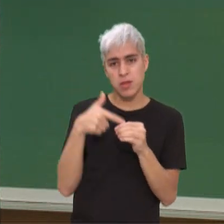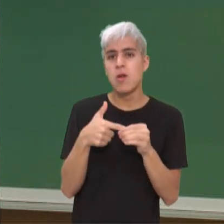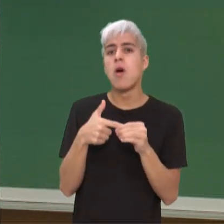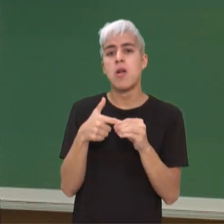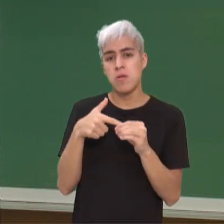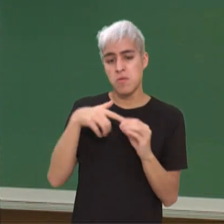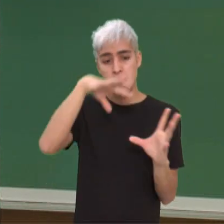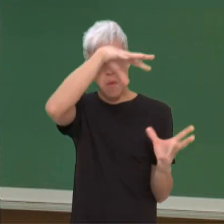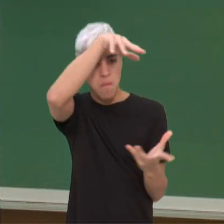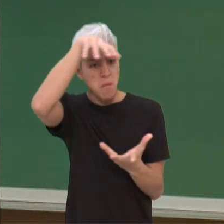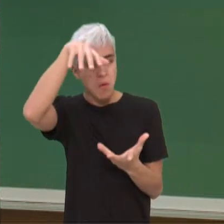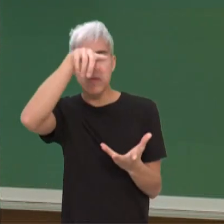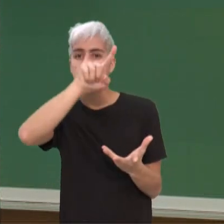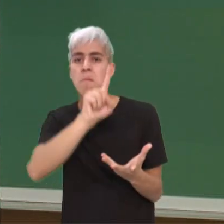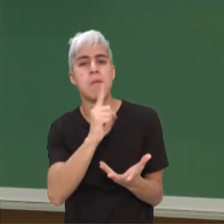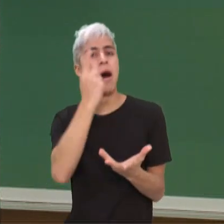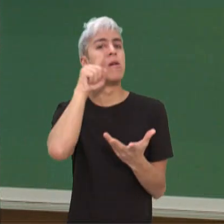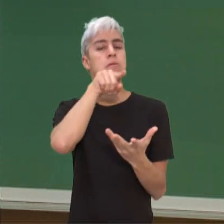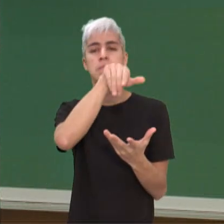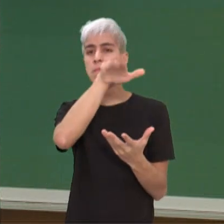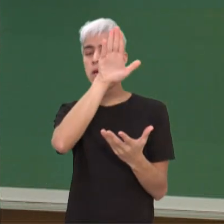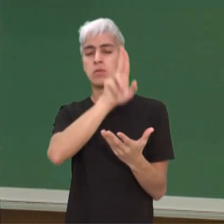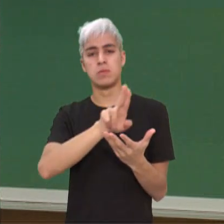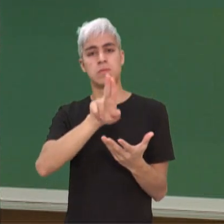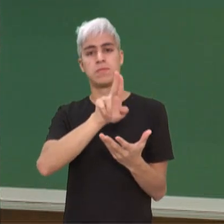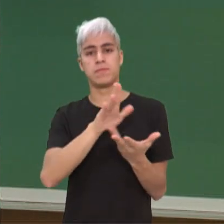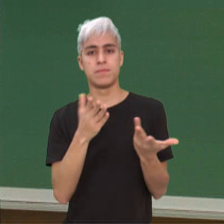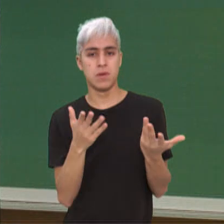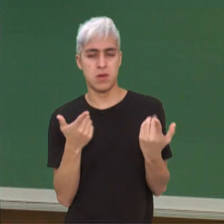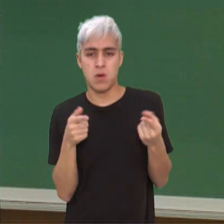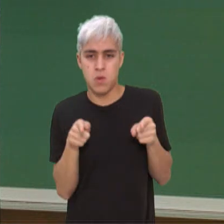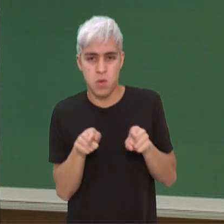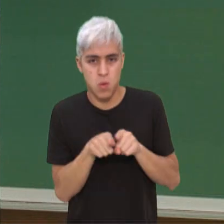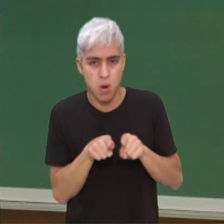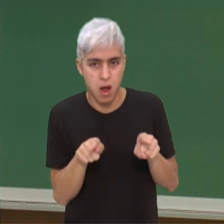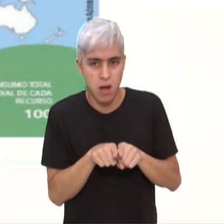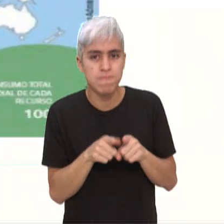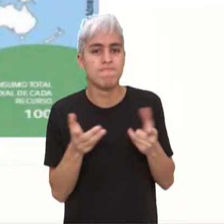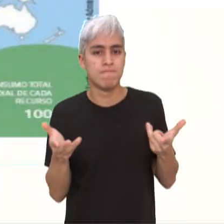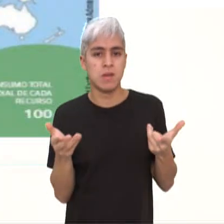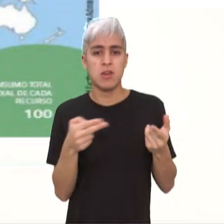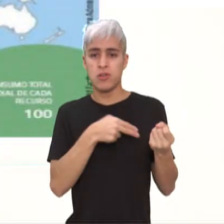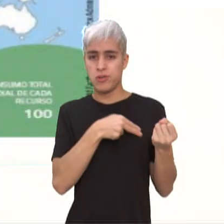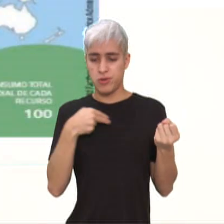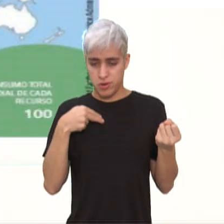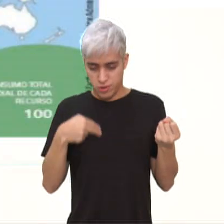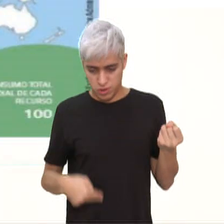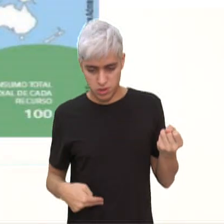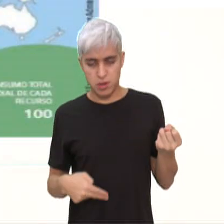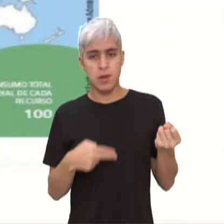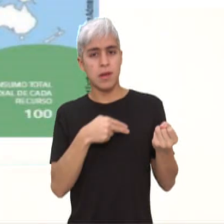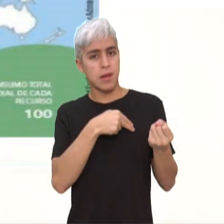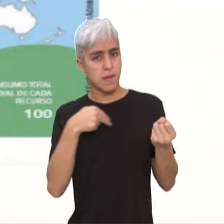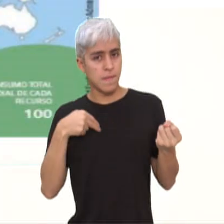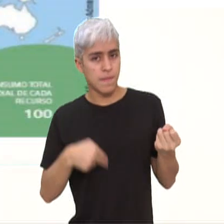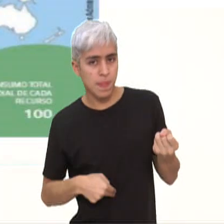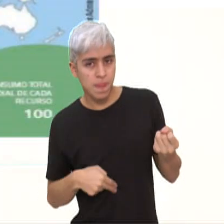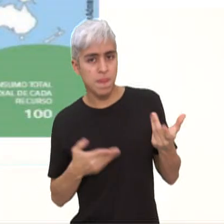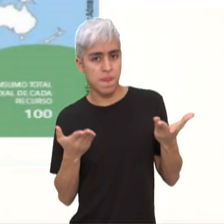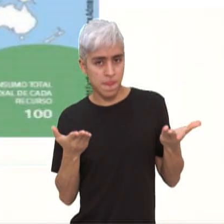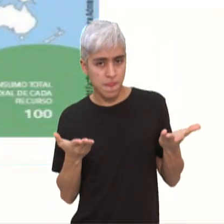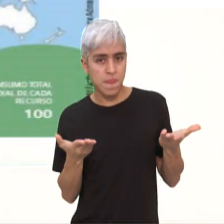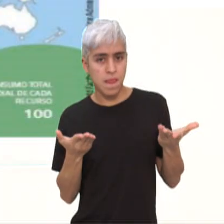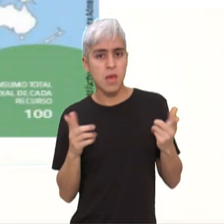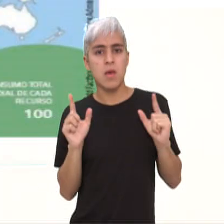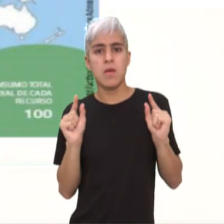nível mundial, ok? Da mesma maneira, a China. A China, ela é